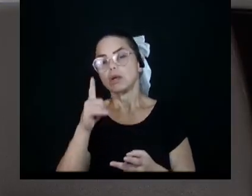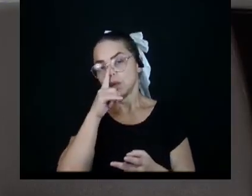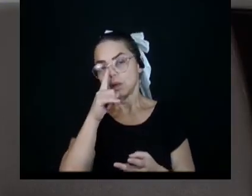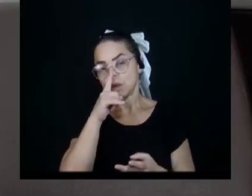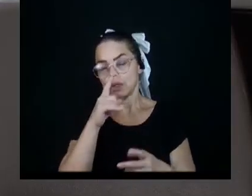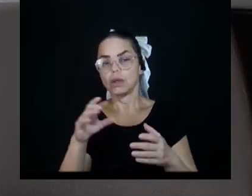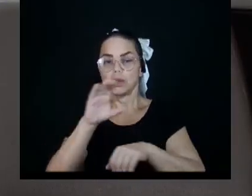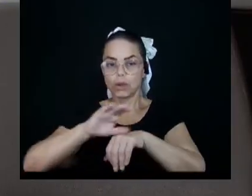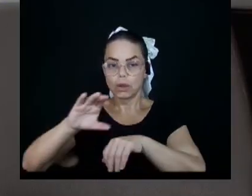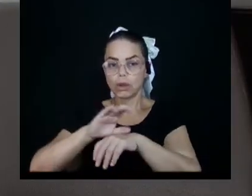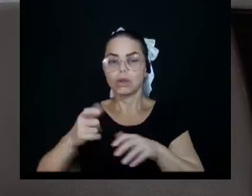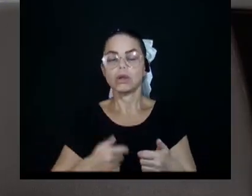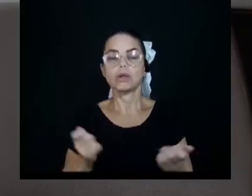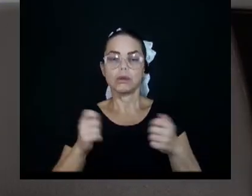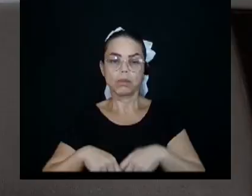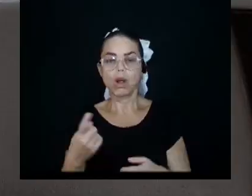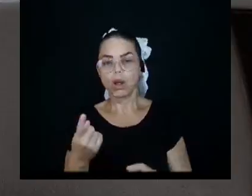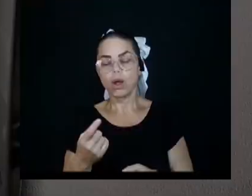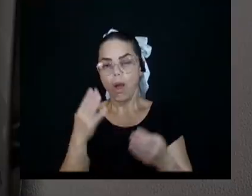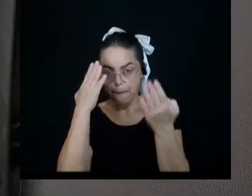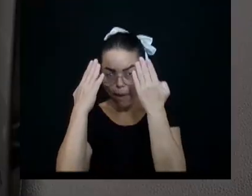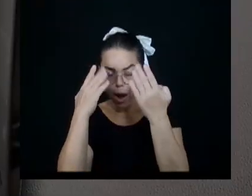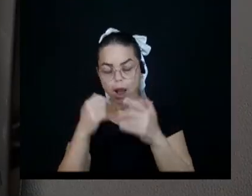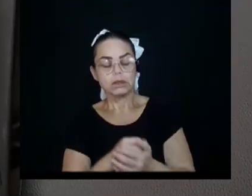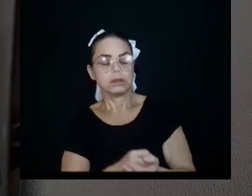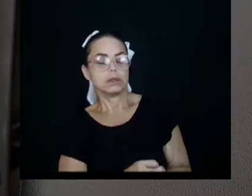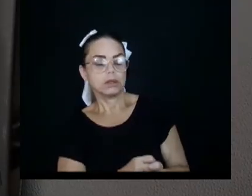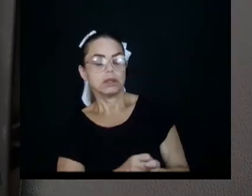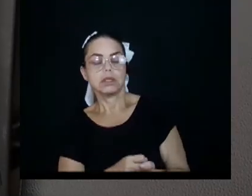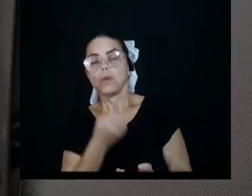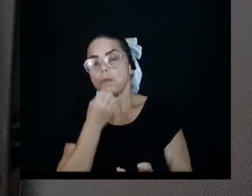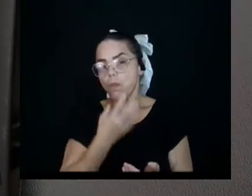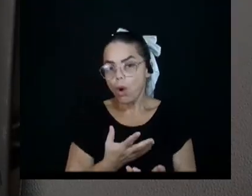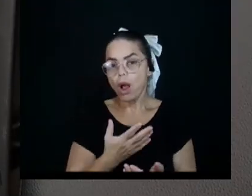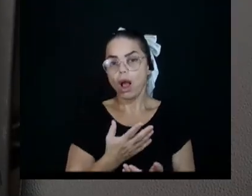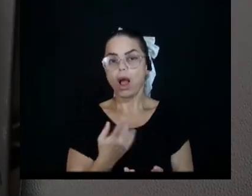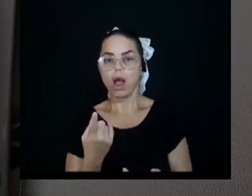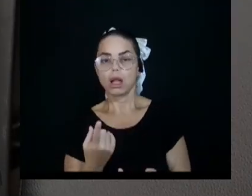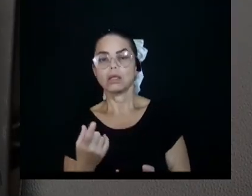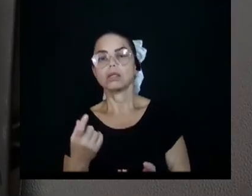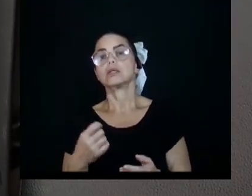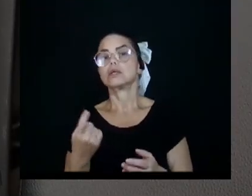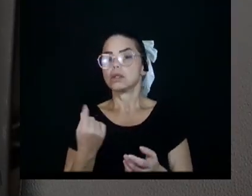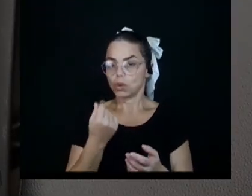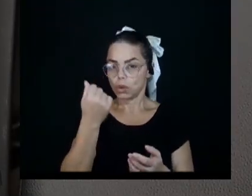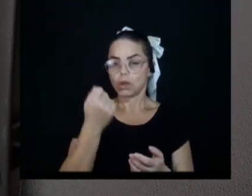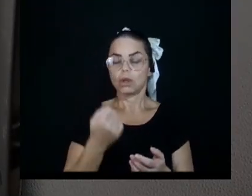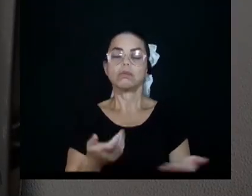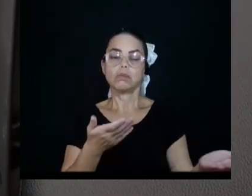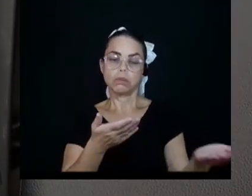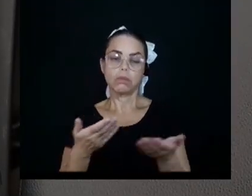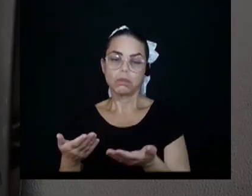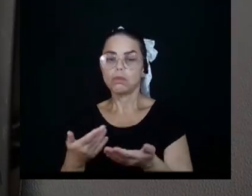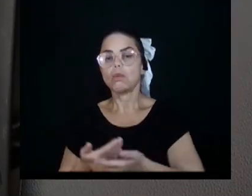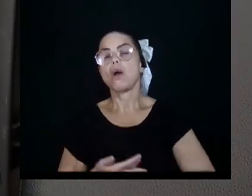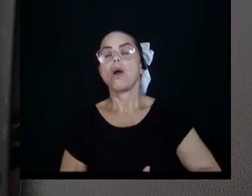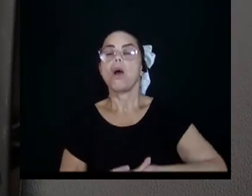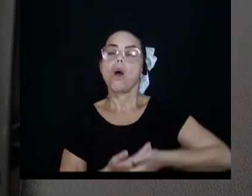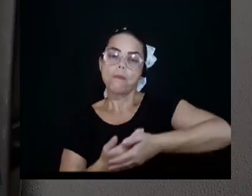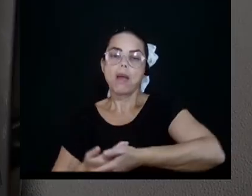condição psicológica, boas condições sociais para poder receber essa criança que